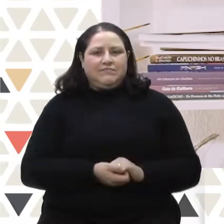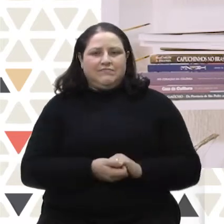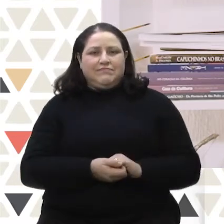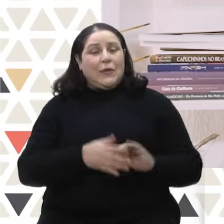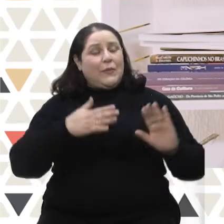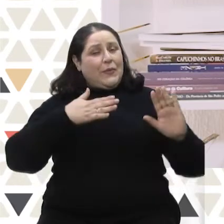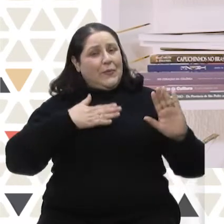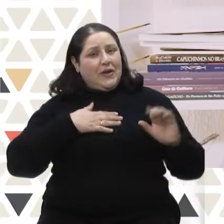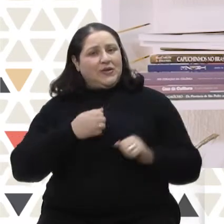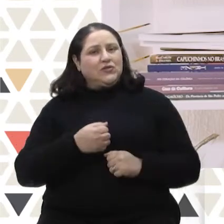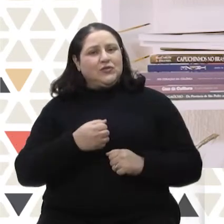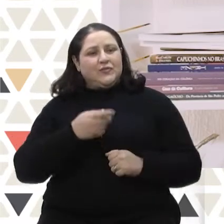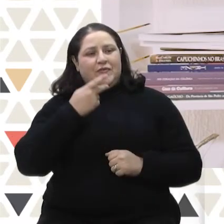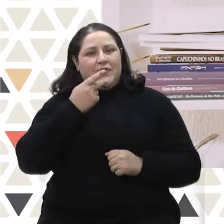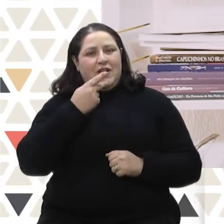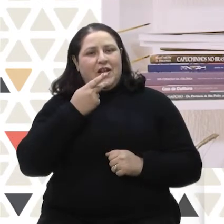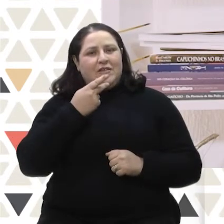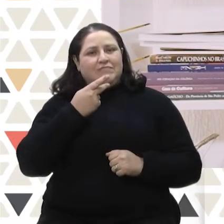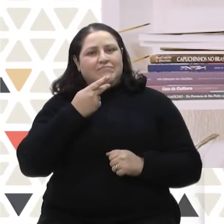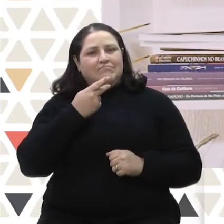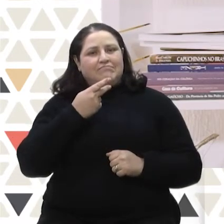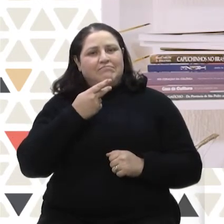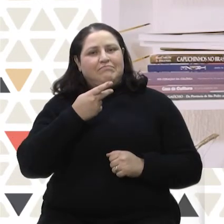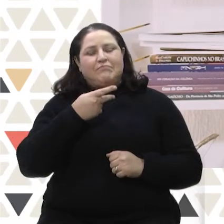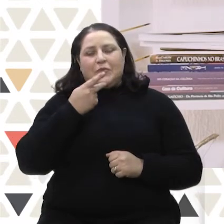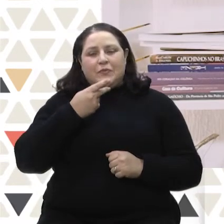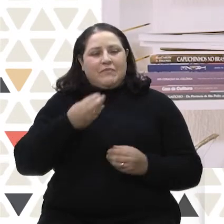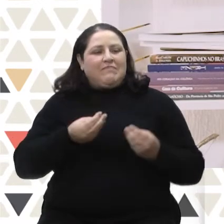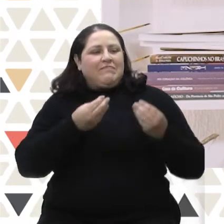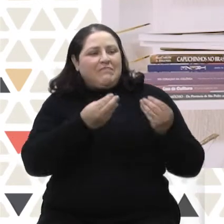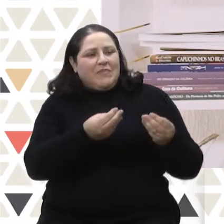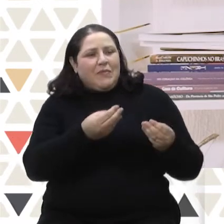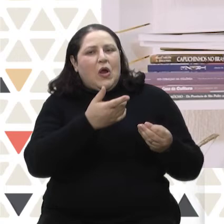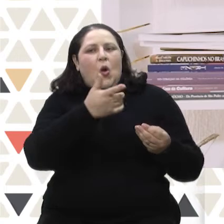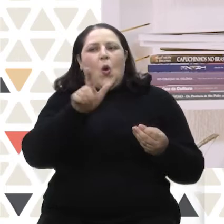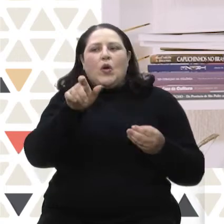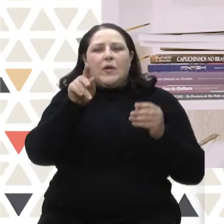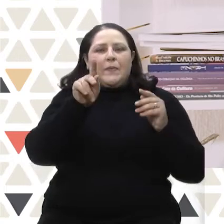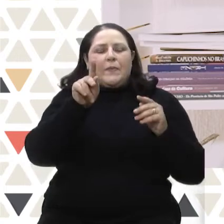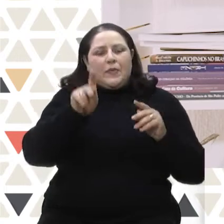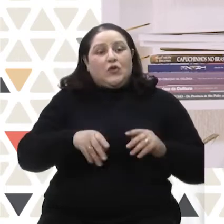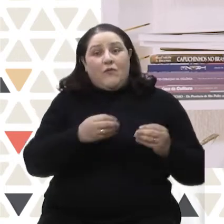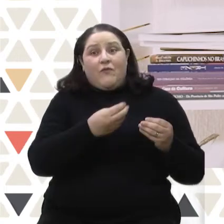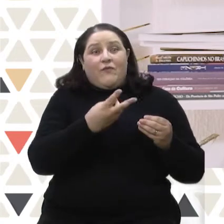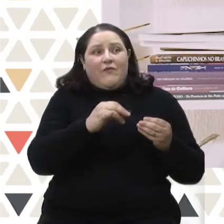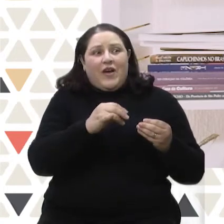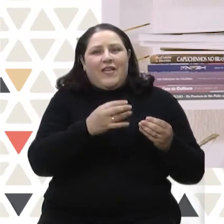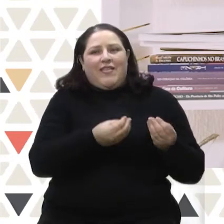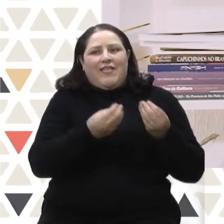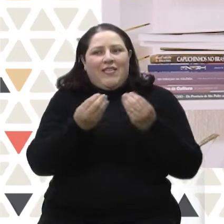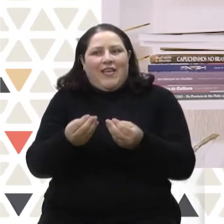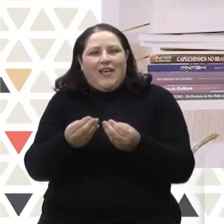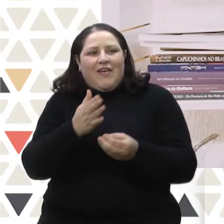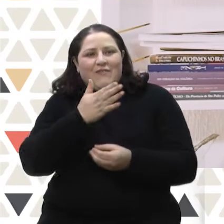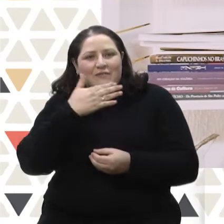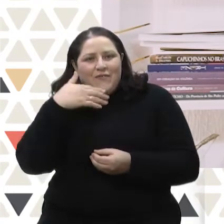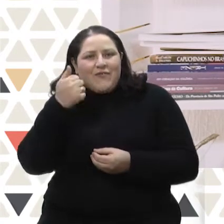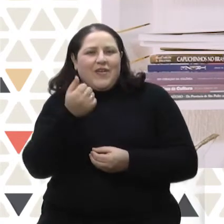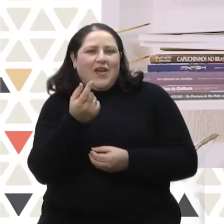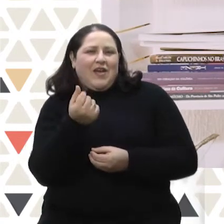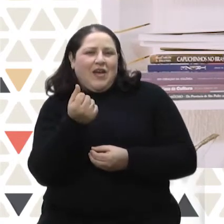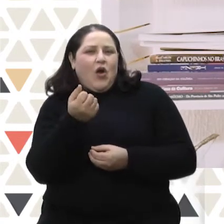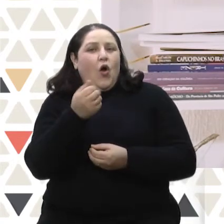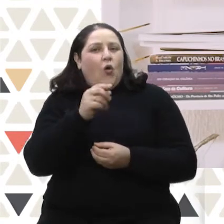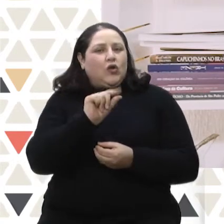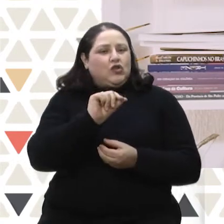dar, oferecer, prometer para si ou para outrem, que seria terceiro, outra pessoa,